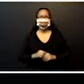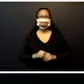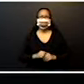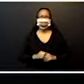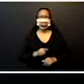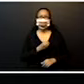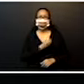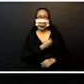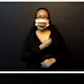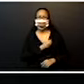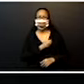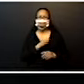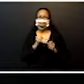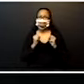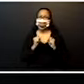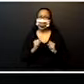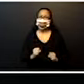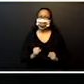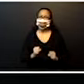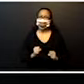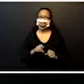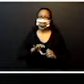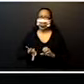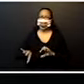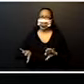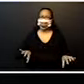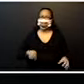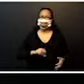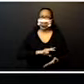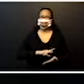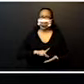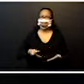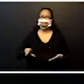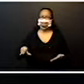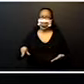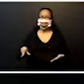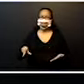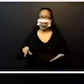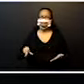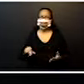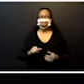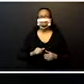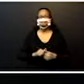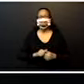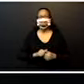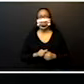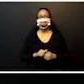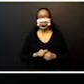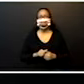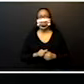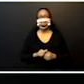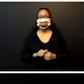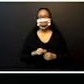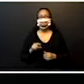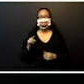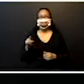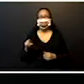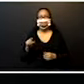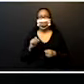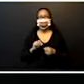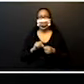ser decomposto de diferentes maneiras. Até o item anterior, você fez